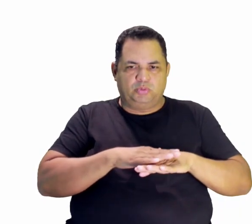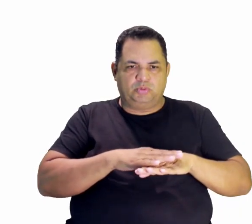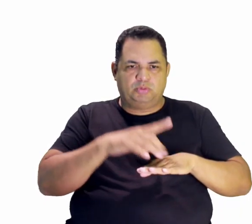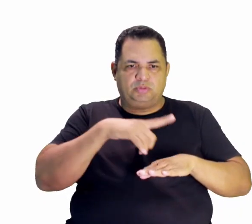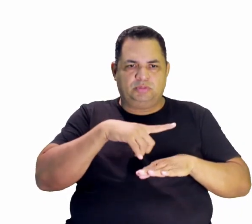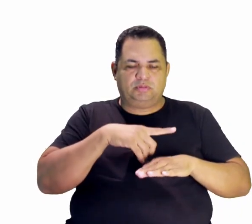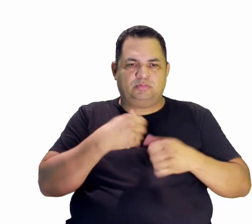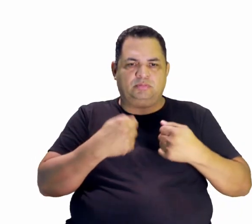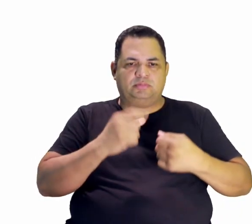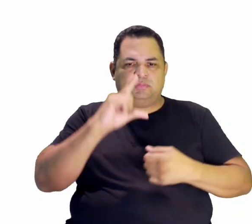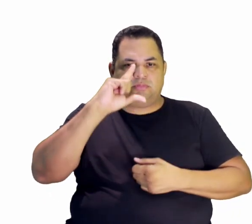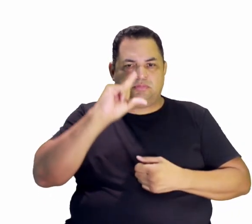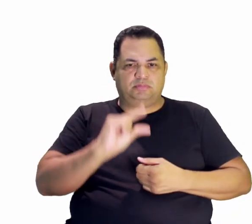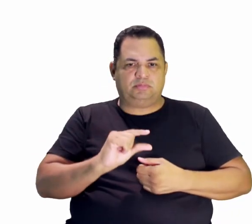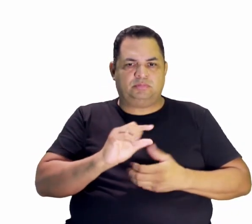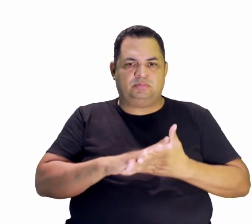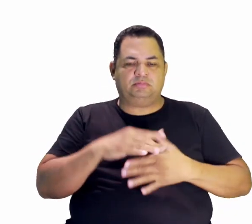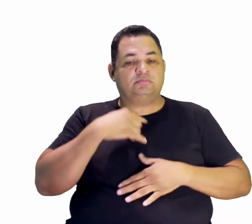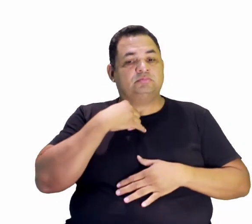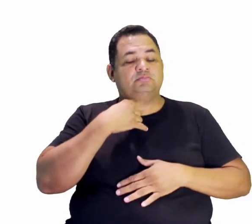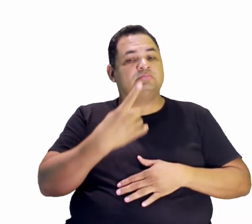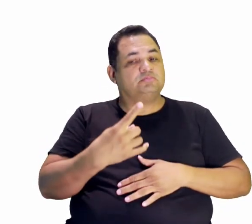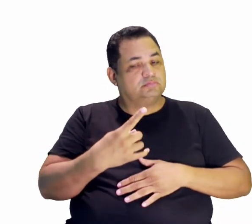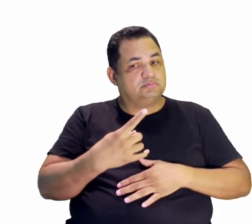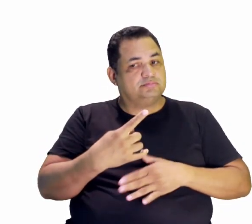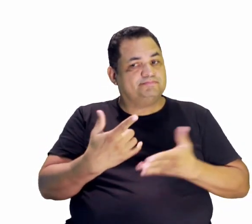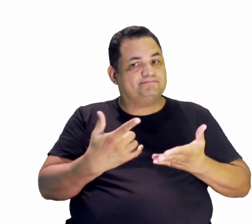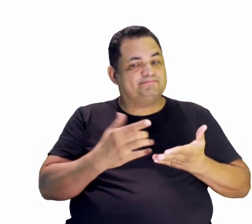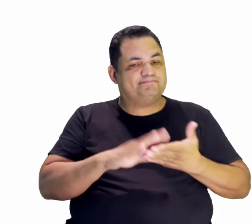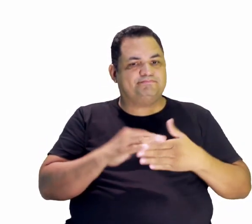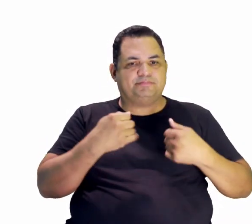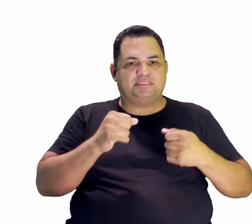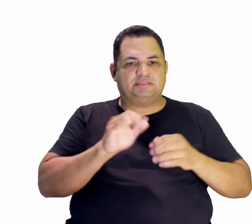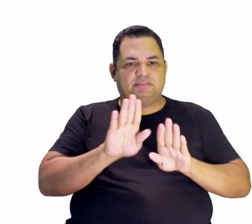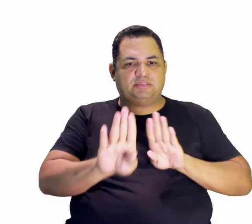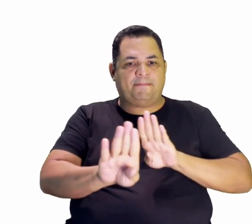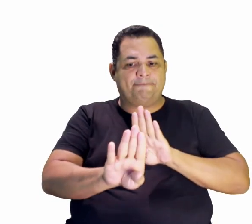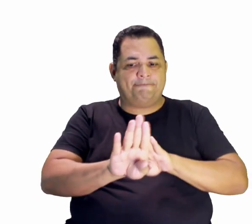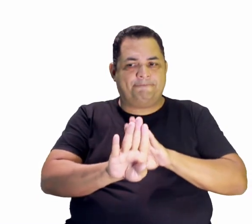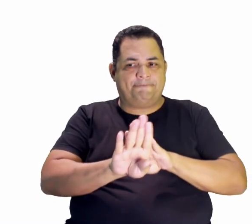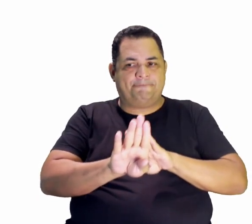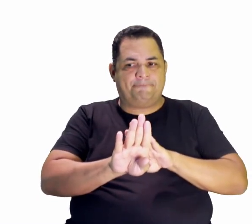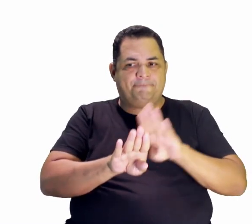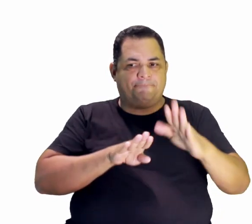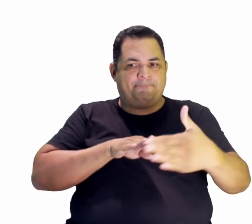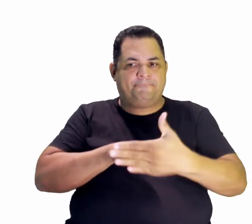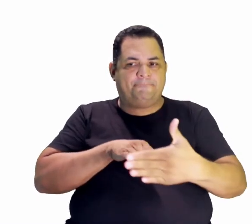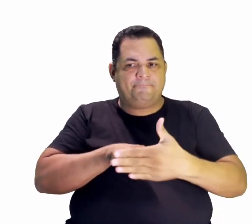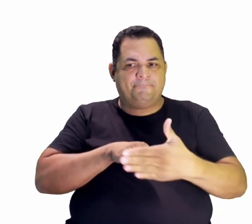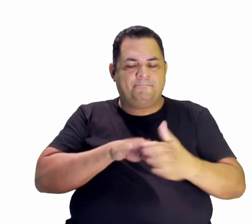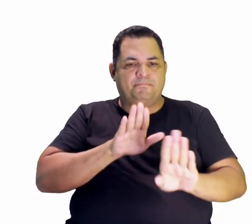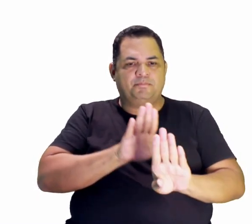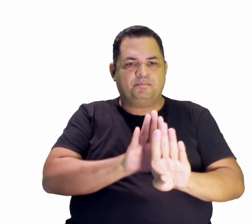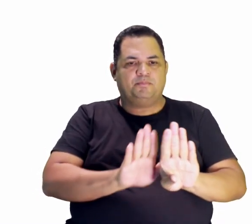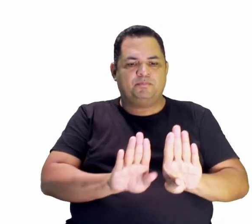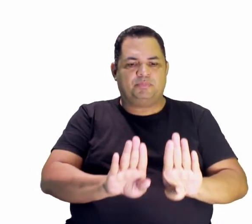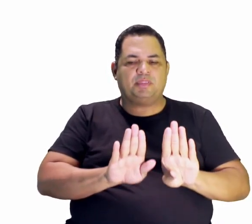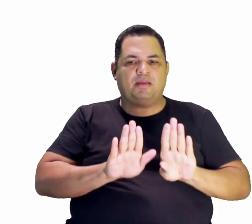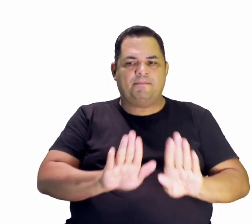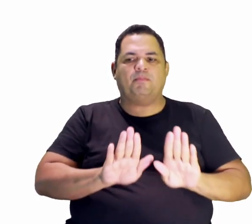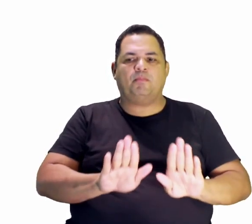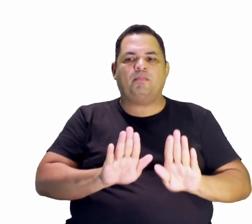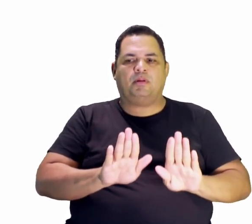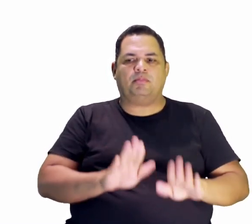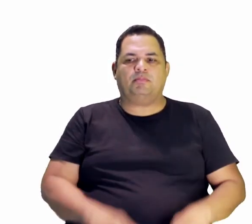aqui pode ser pouco, não ser suficiente, então, um espaço aí, né, alguma coisa para apoiar o